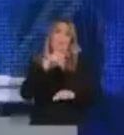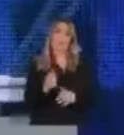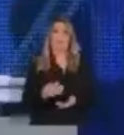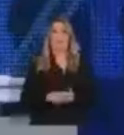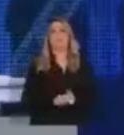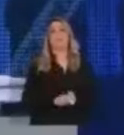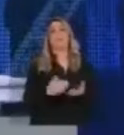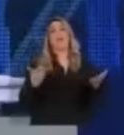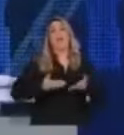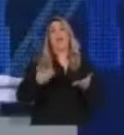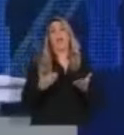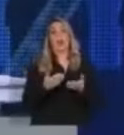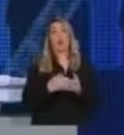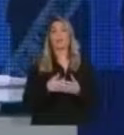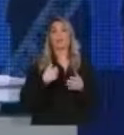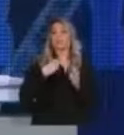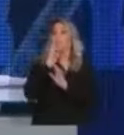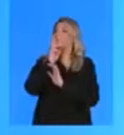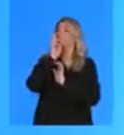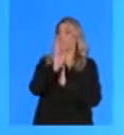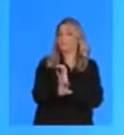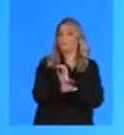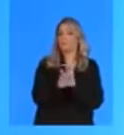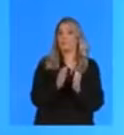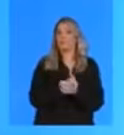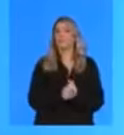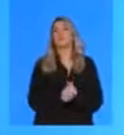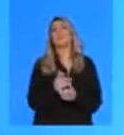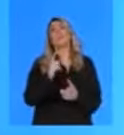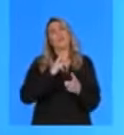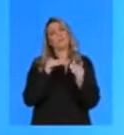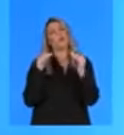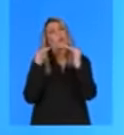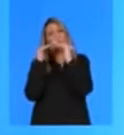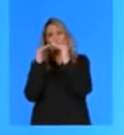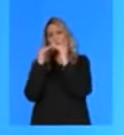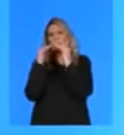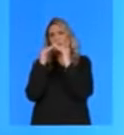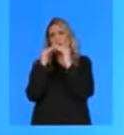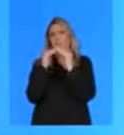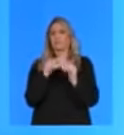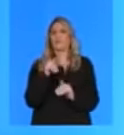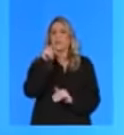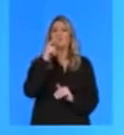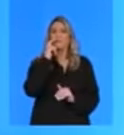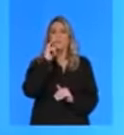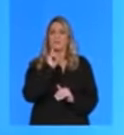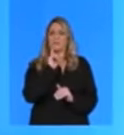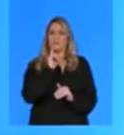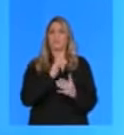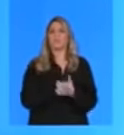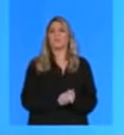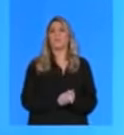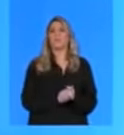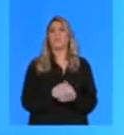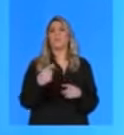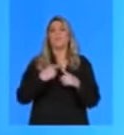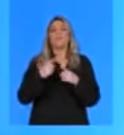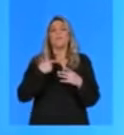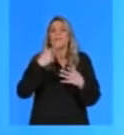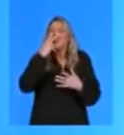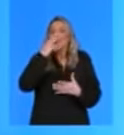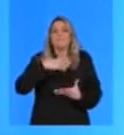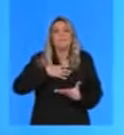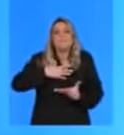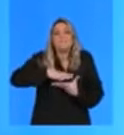Crivela tem agora um minuto para réplica Eu Tenho que concordar Pedro Paulo com freo porque tá no espírito do